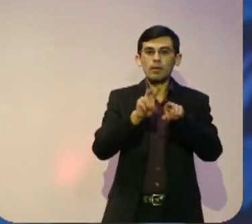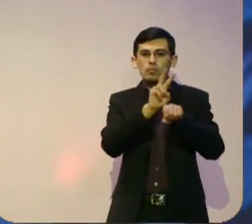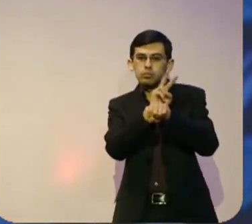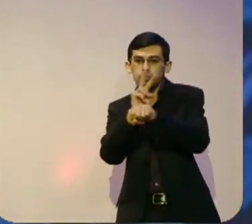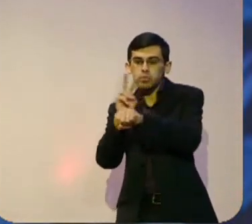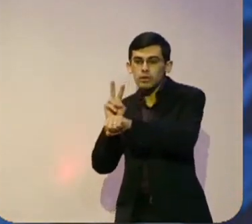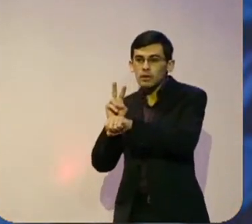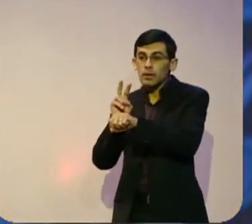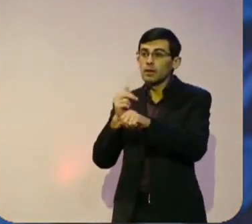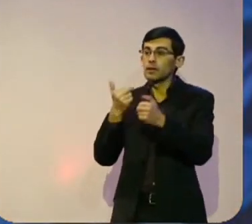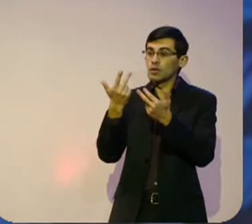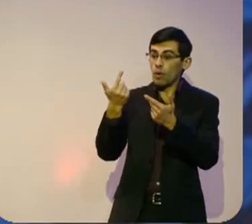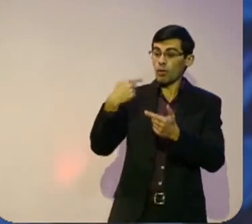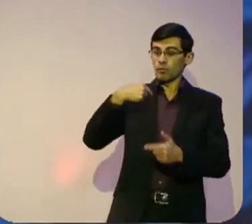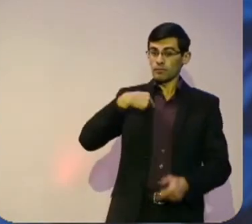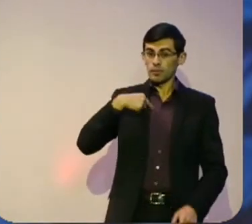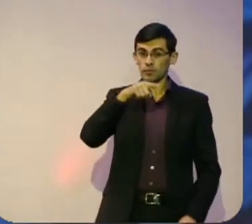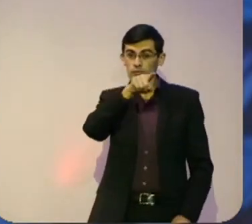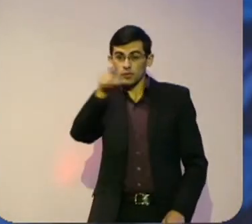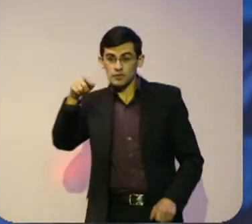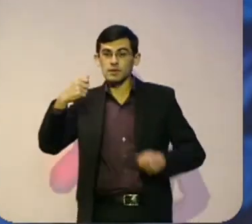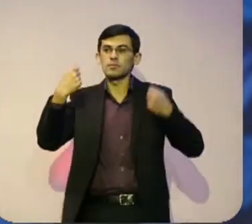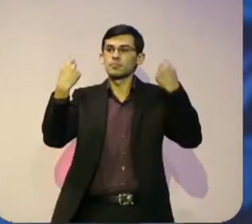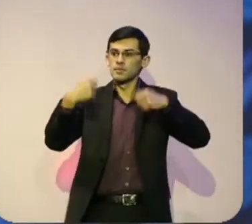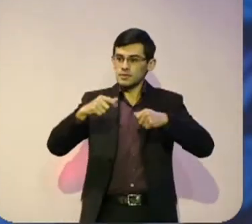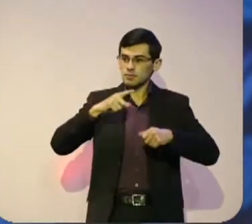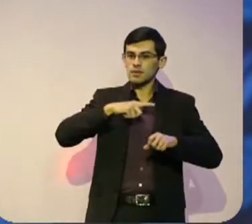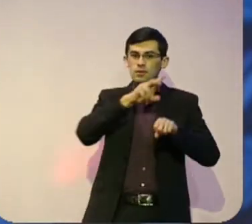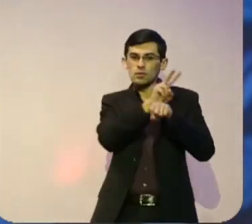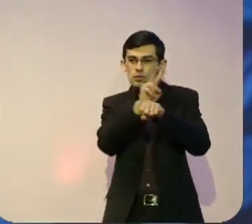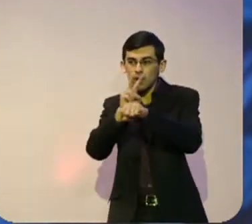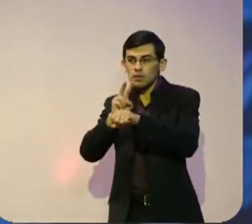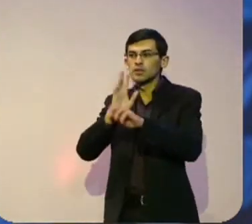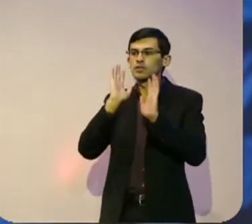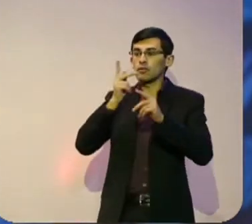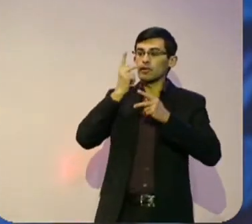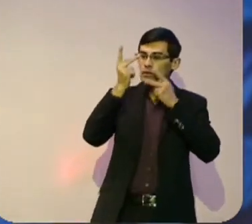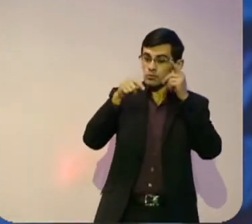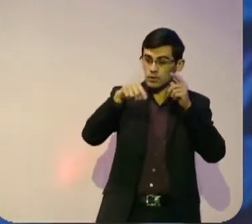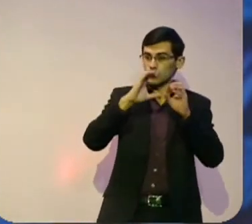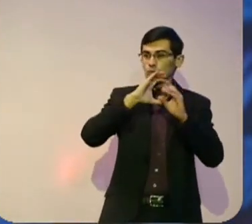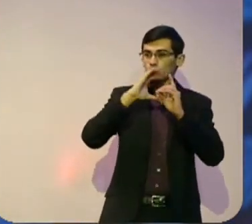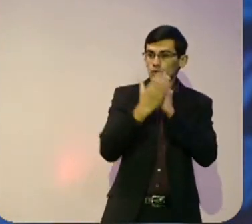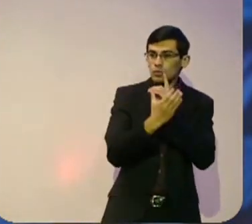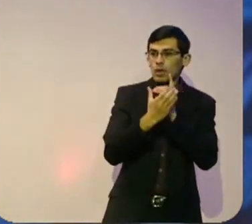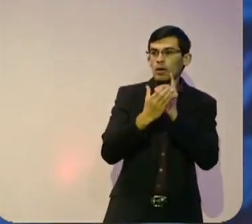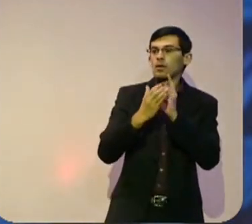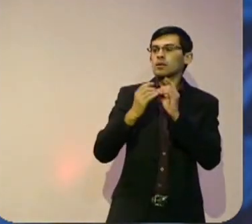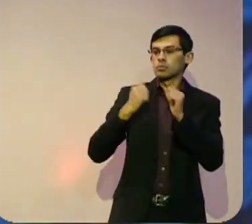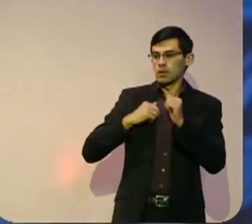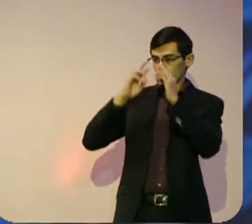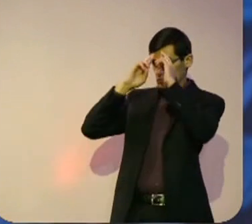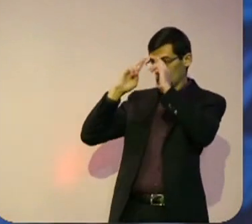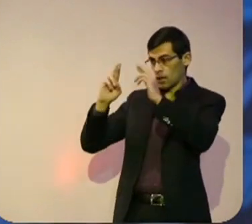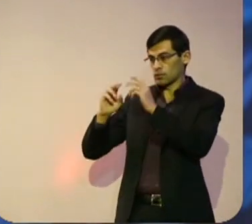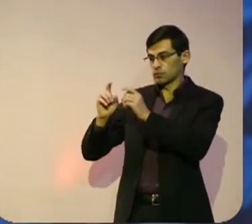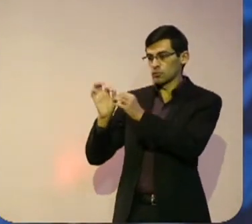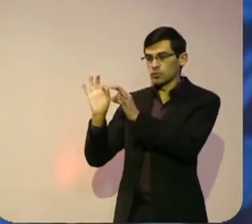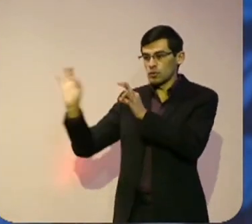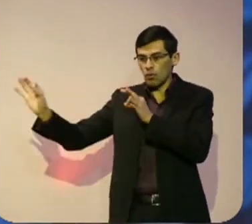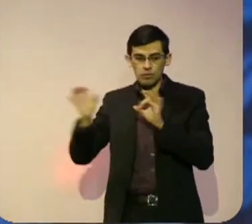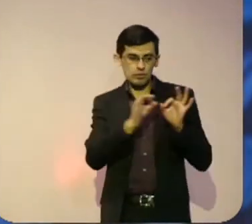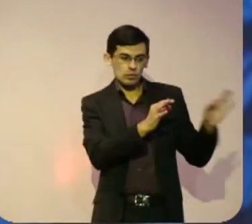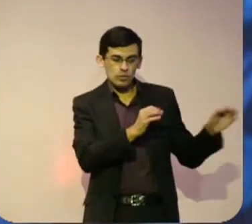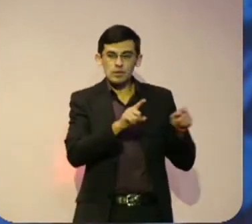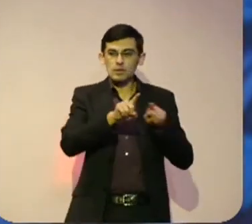E assim como eu e você temos que tomar cuidados, e a gente falou sobre isso aqui no culto, de respeitar o espaçamento, de usar